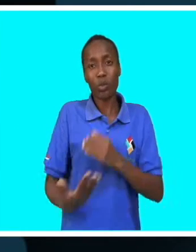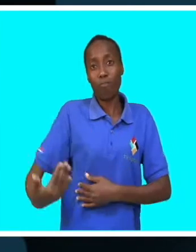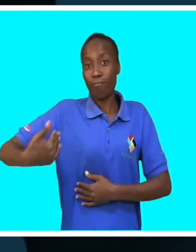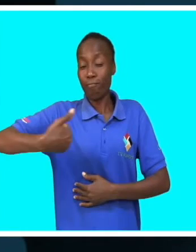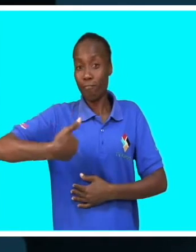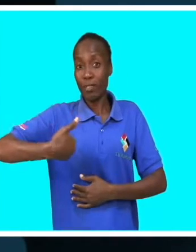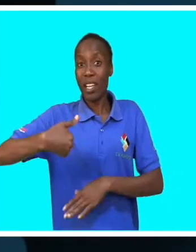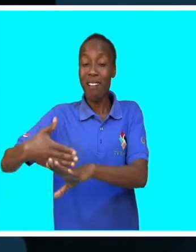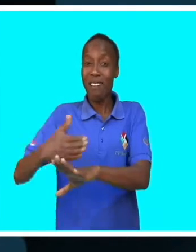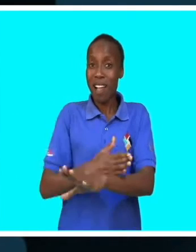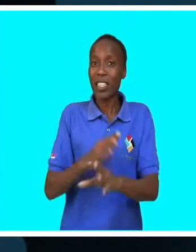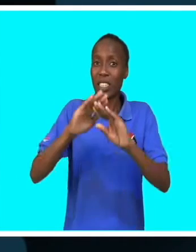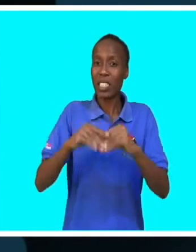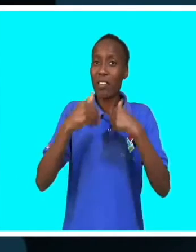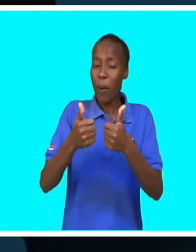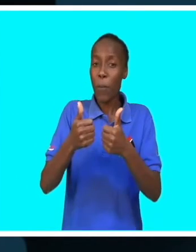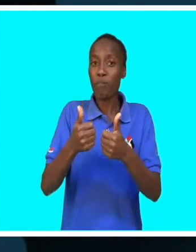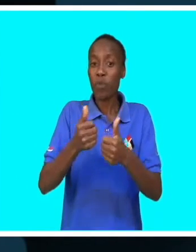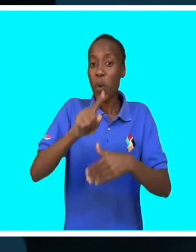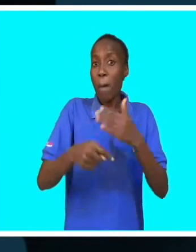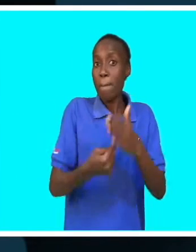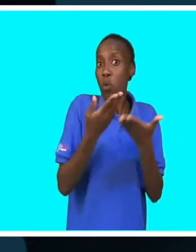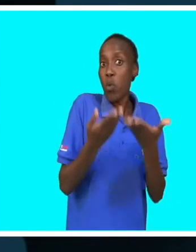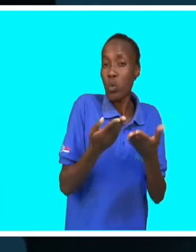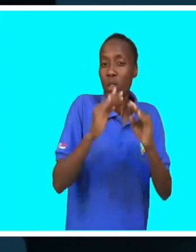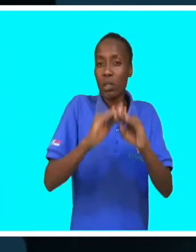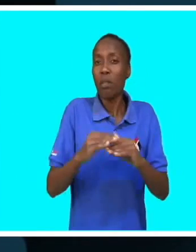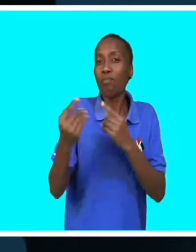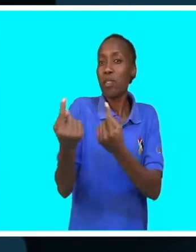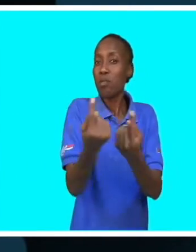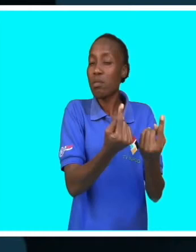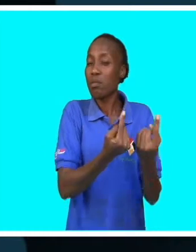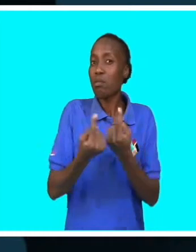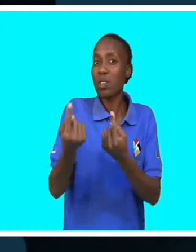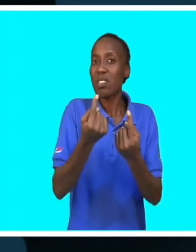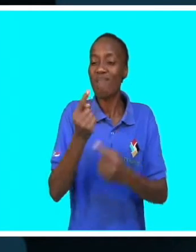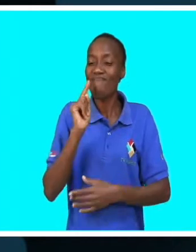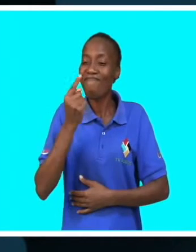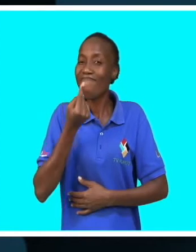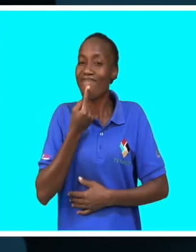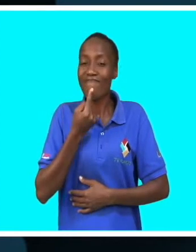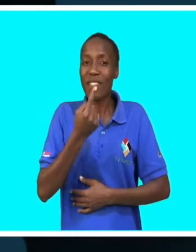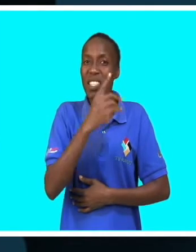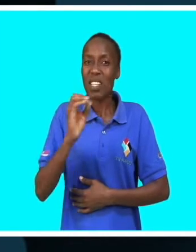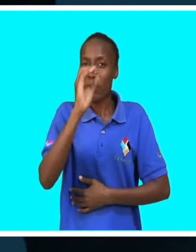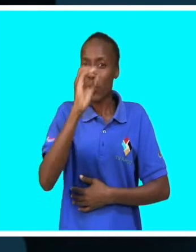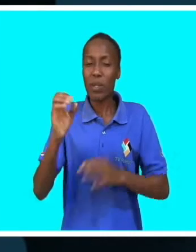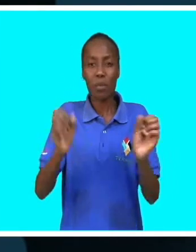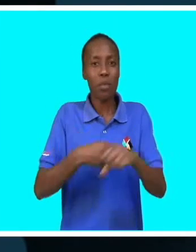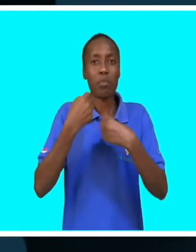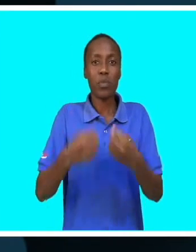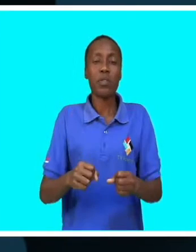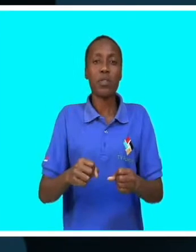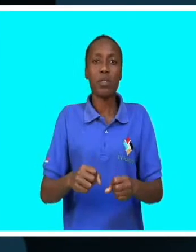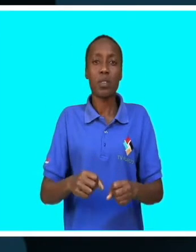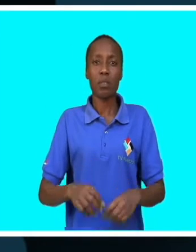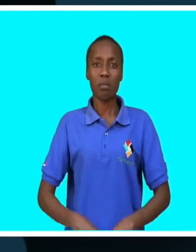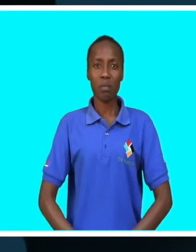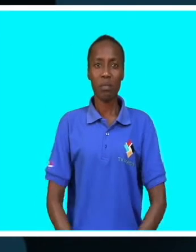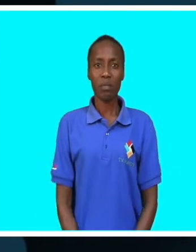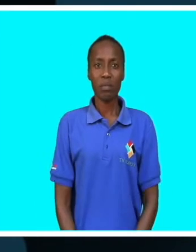ter alguém ao seu lado, sua esposa esteve bem e tudo, e hoje ele se encontra numa situação